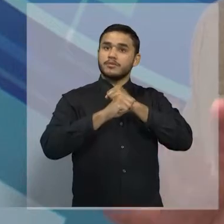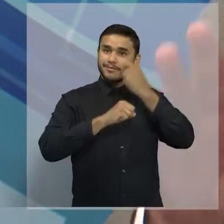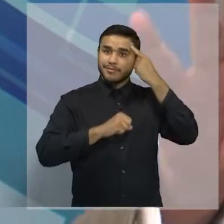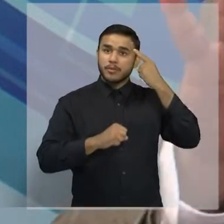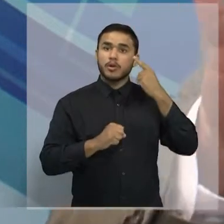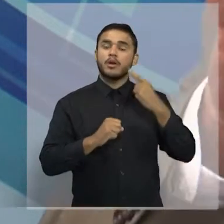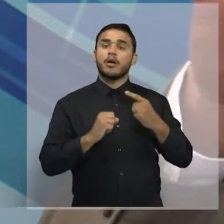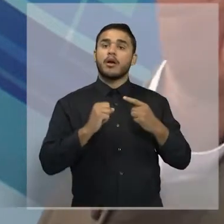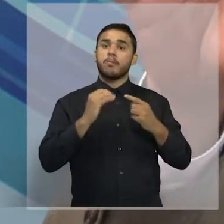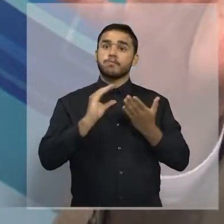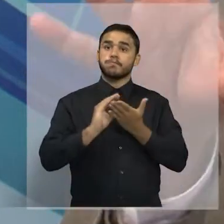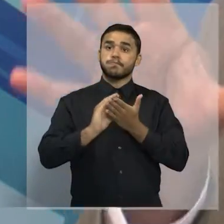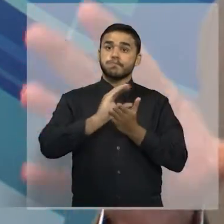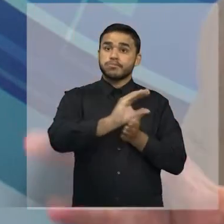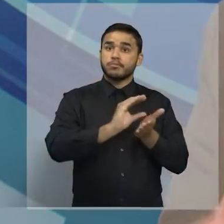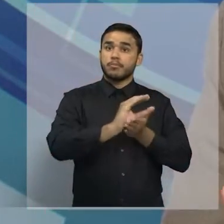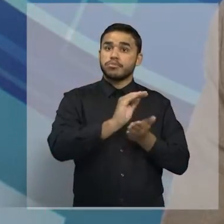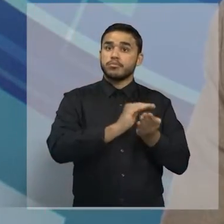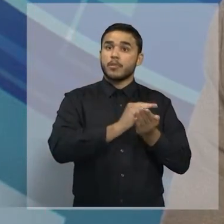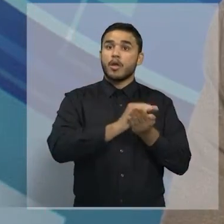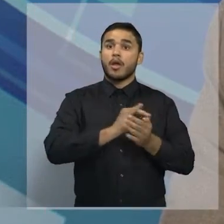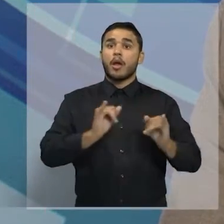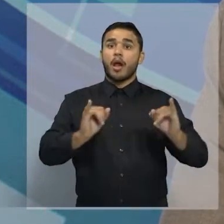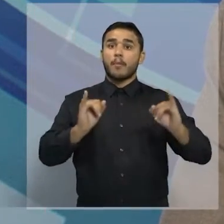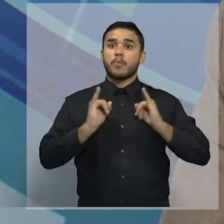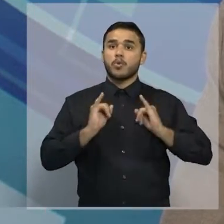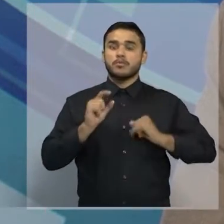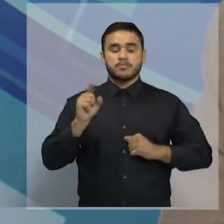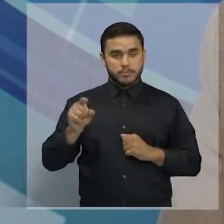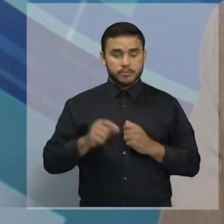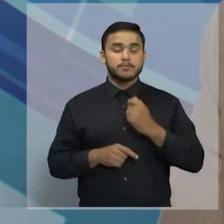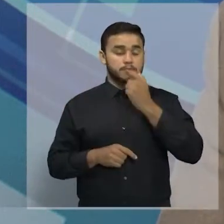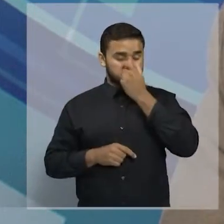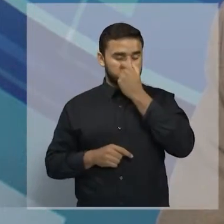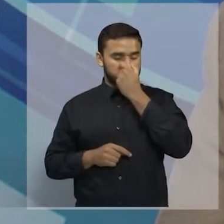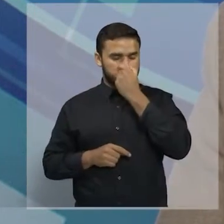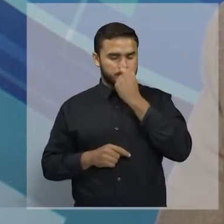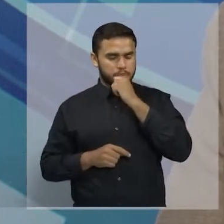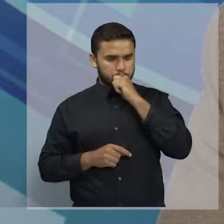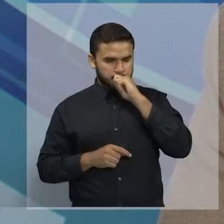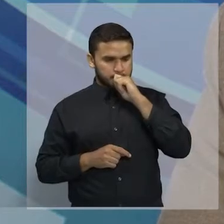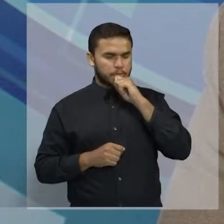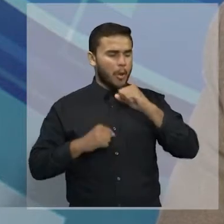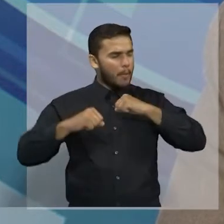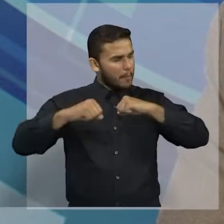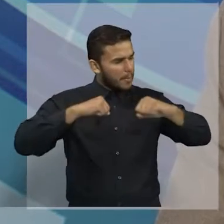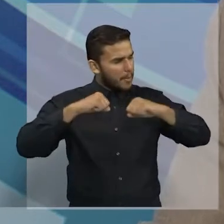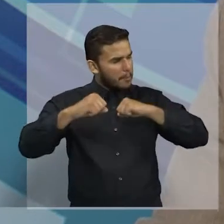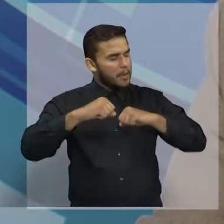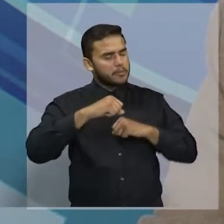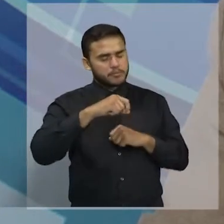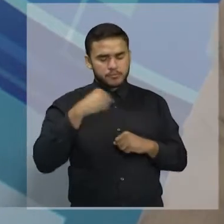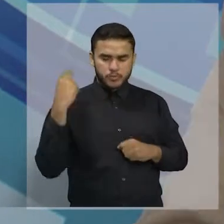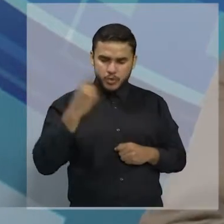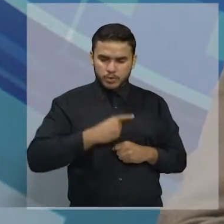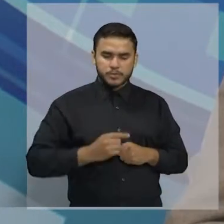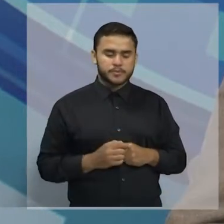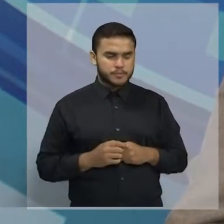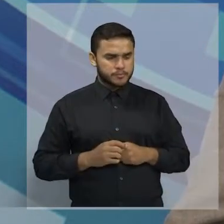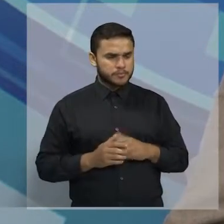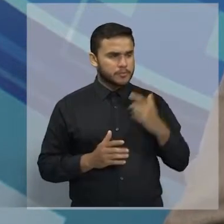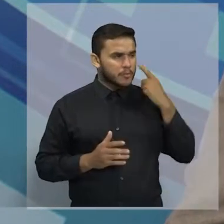Quando você olha a Seguridade Social como um todo, aí é o debate que está colocado,